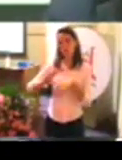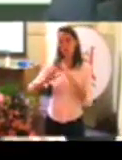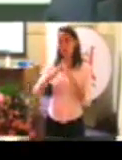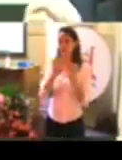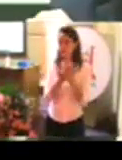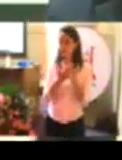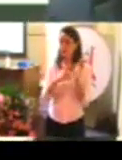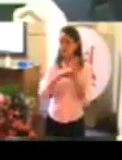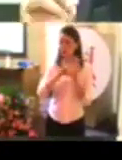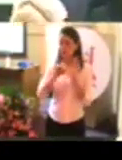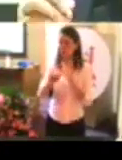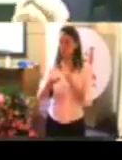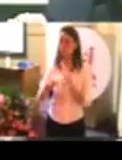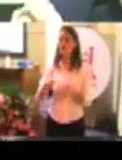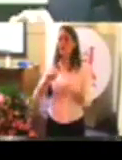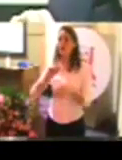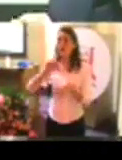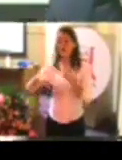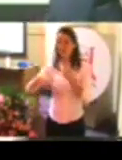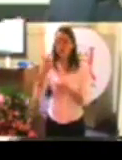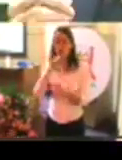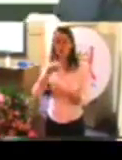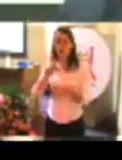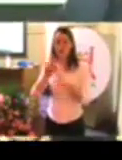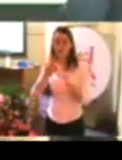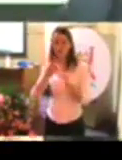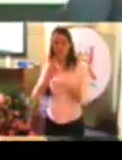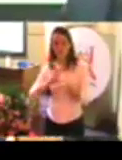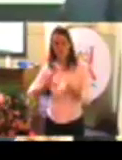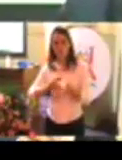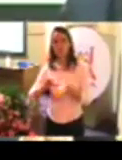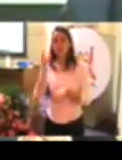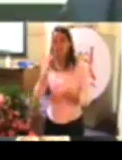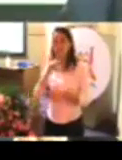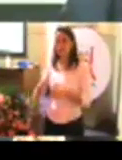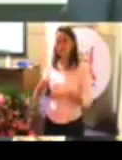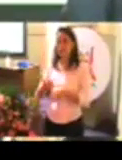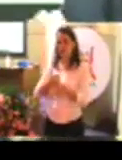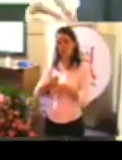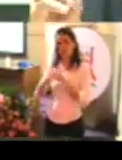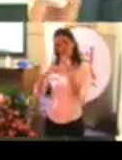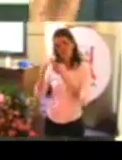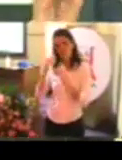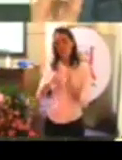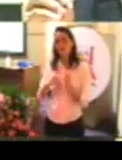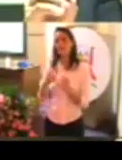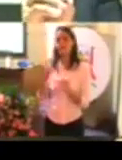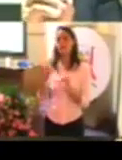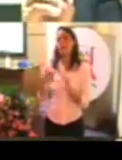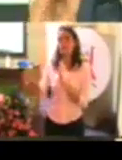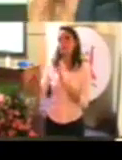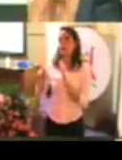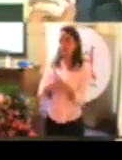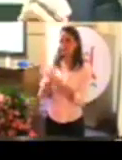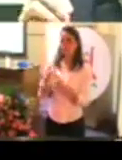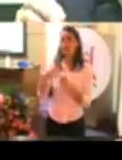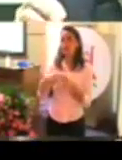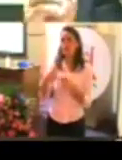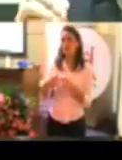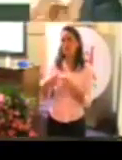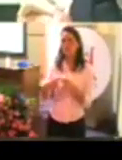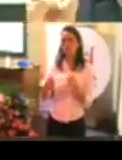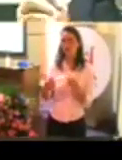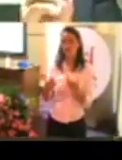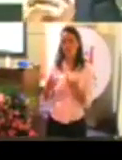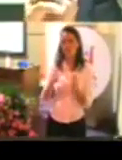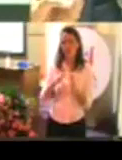funcionais, após participarem dos cursos. E a pergunta seguinte é: por que o